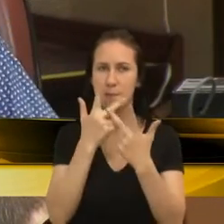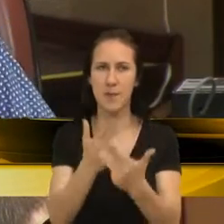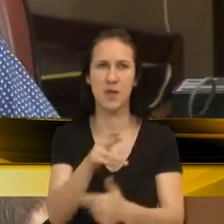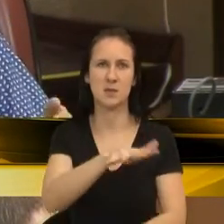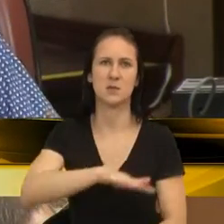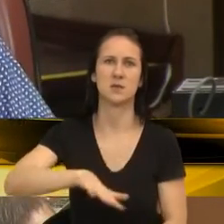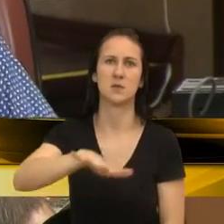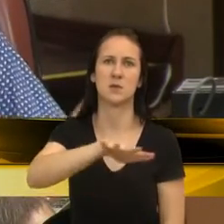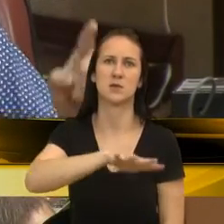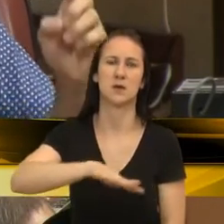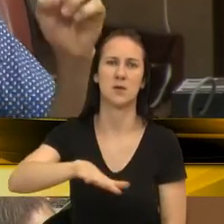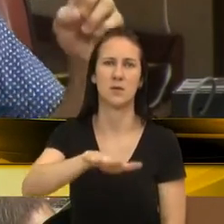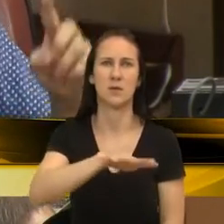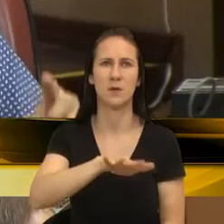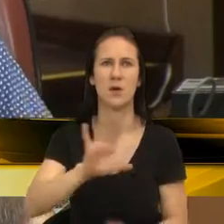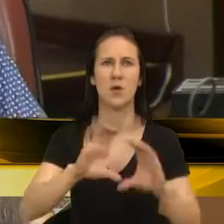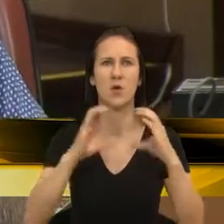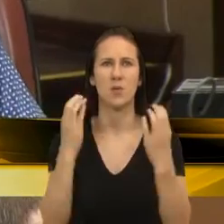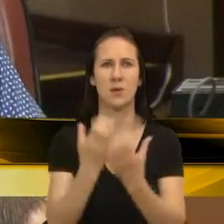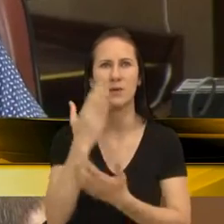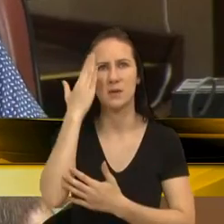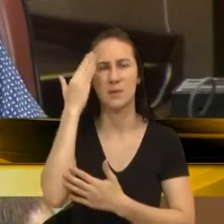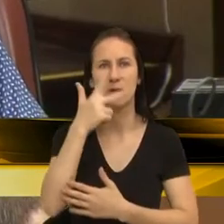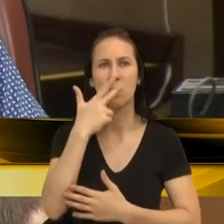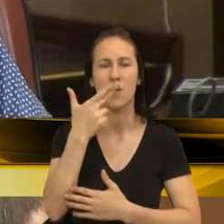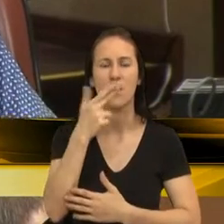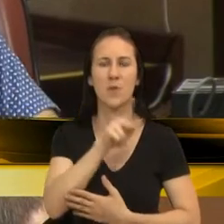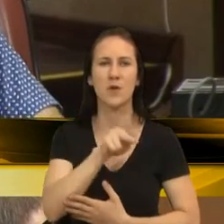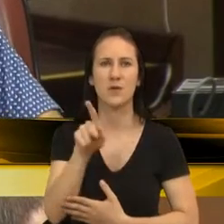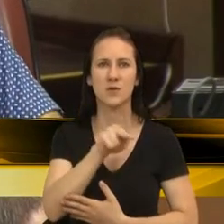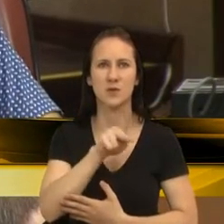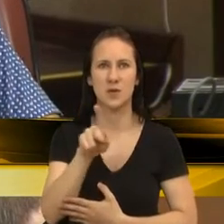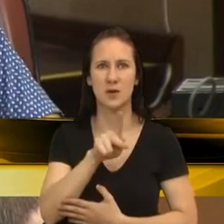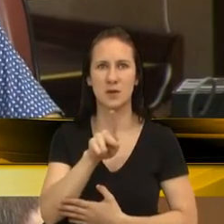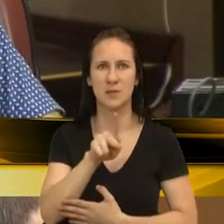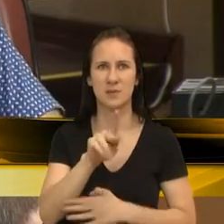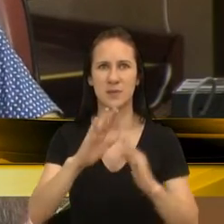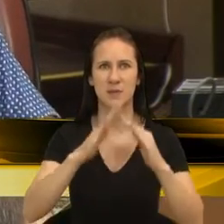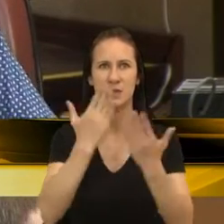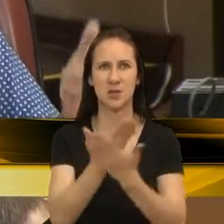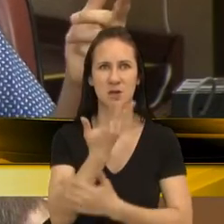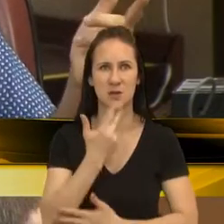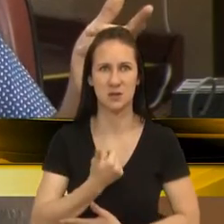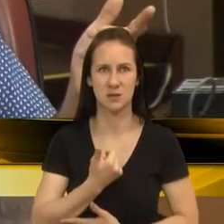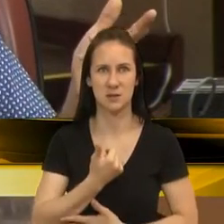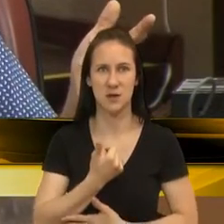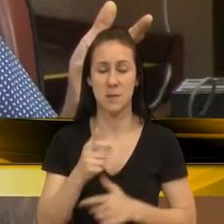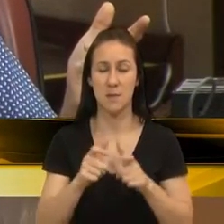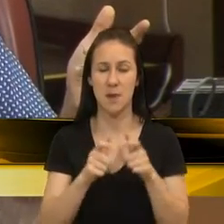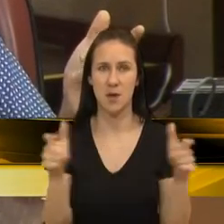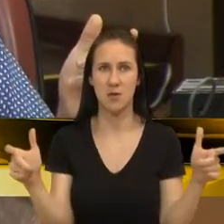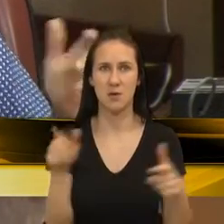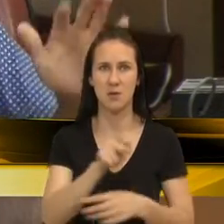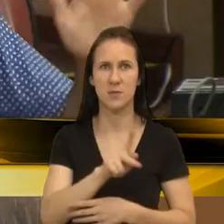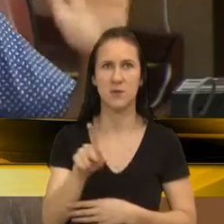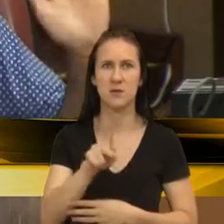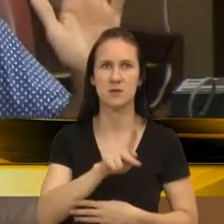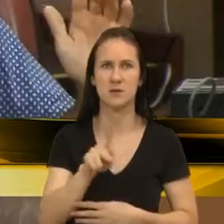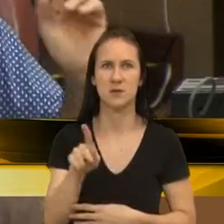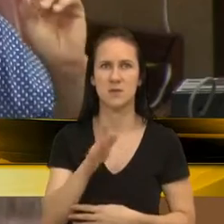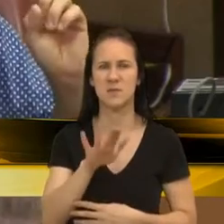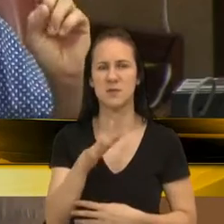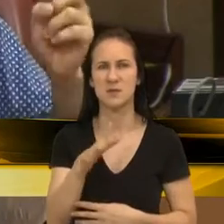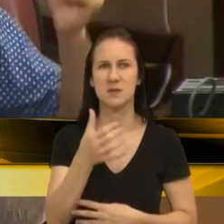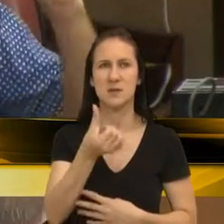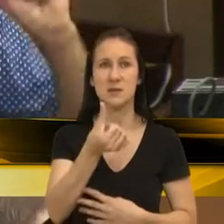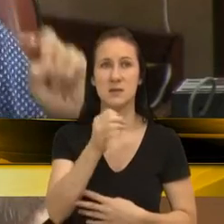colegas vereadores de comunidade, das professoras da educação infantil. É a mesma coisa. A maioria das professoras, né, cerca de